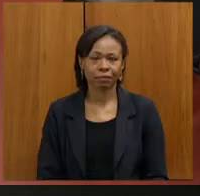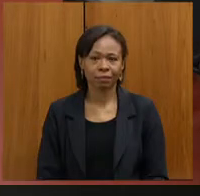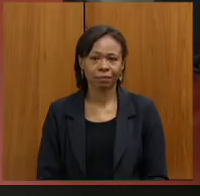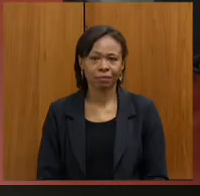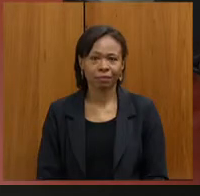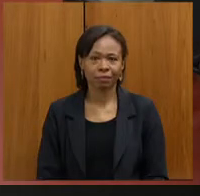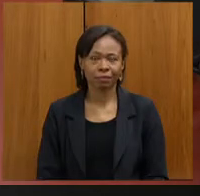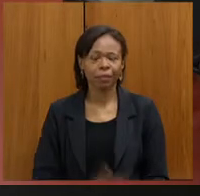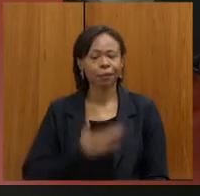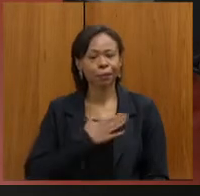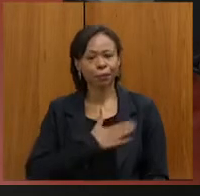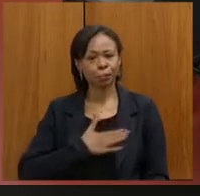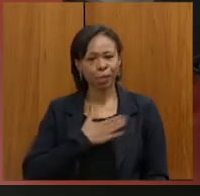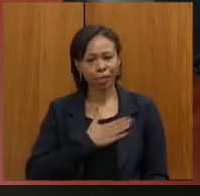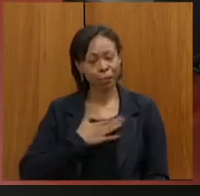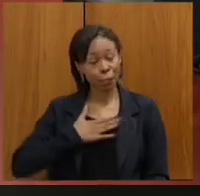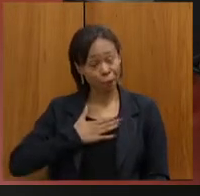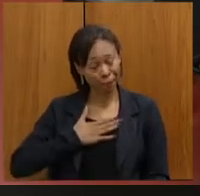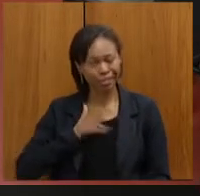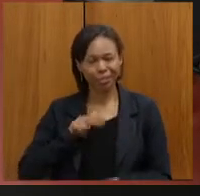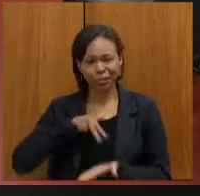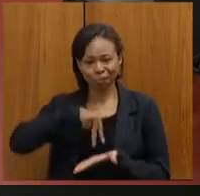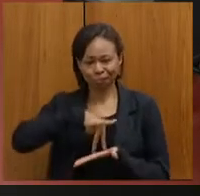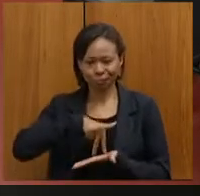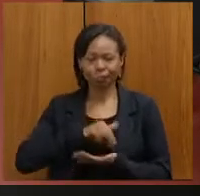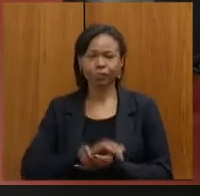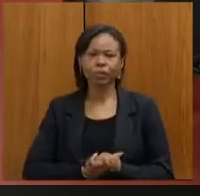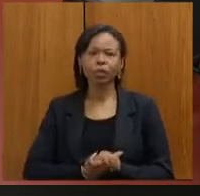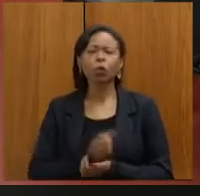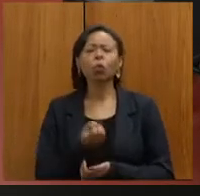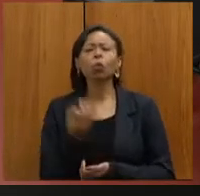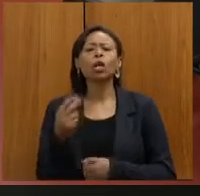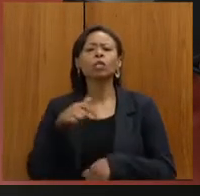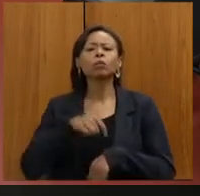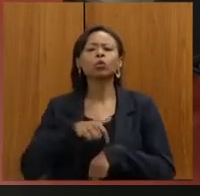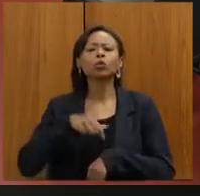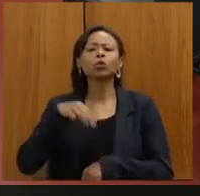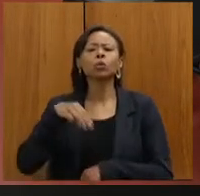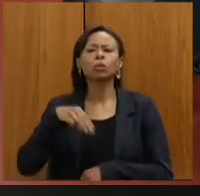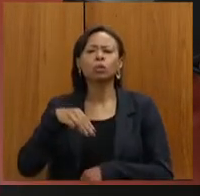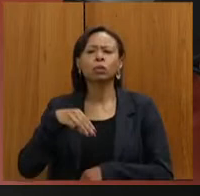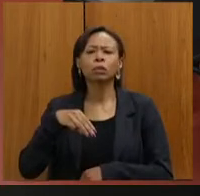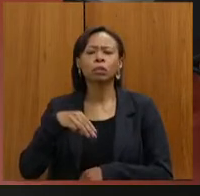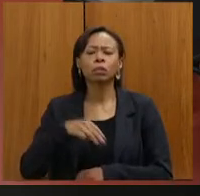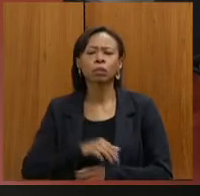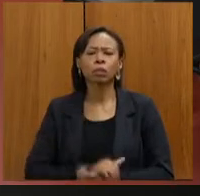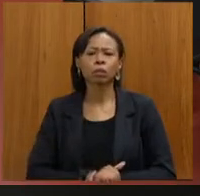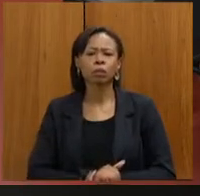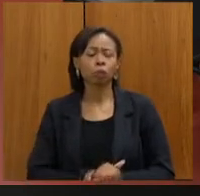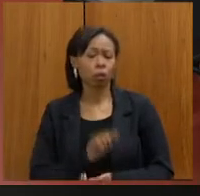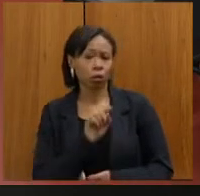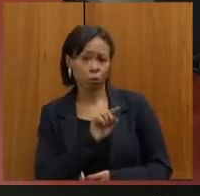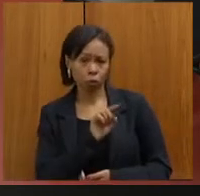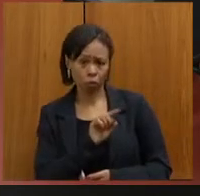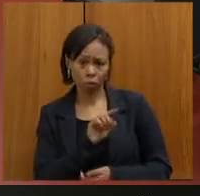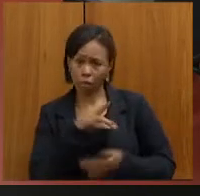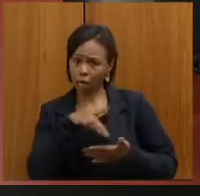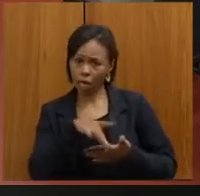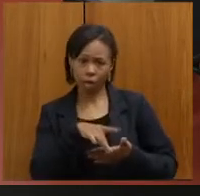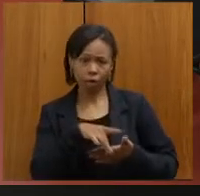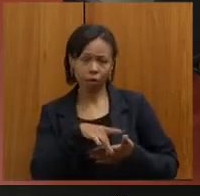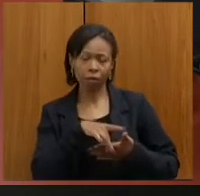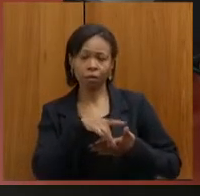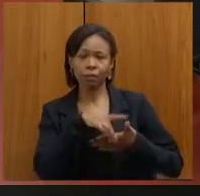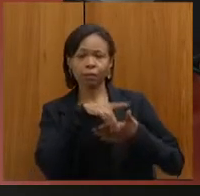O prazer é meu destaque Presidente só para esclarecer quantos minutos eu tenho não vossa excelência com o líder